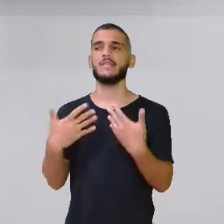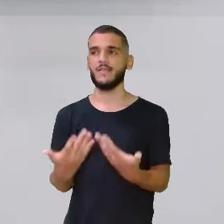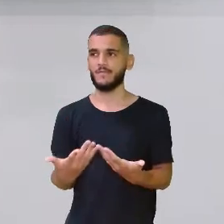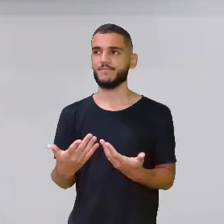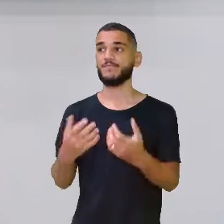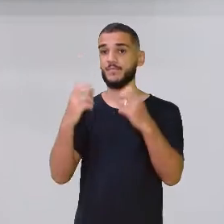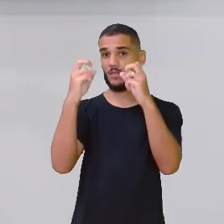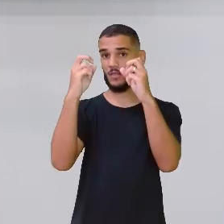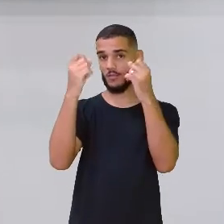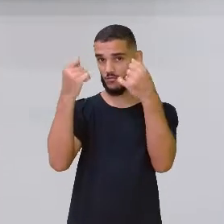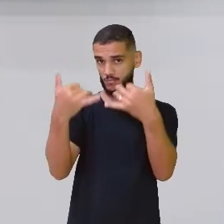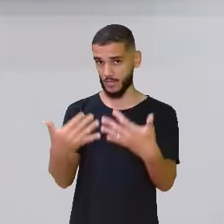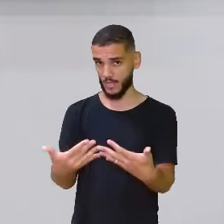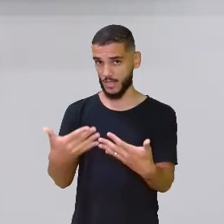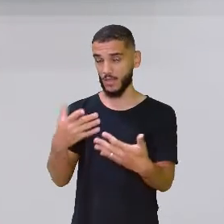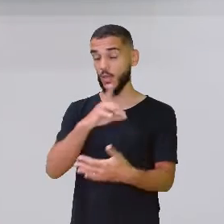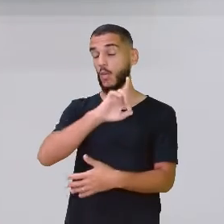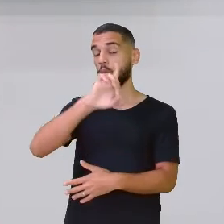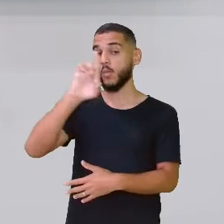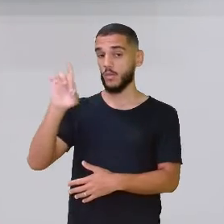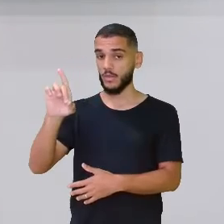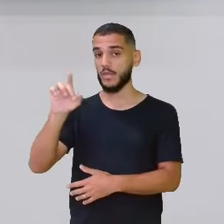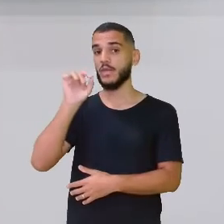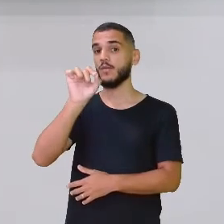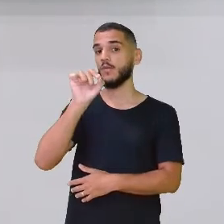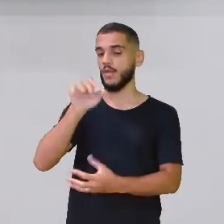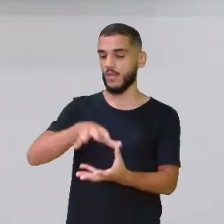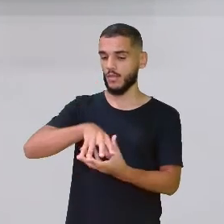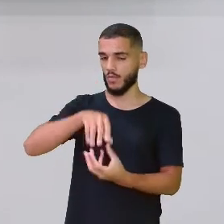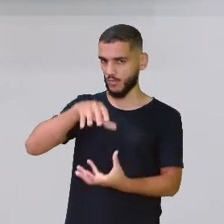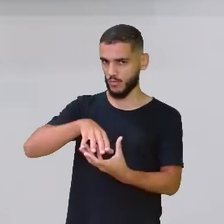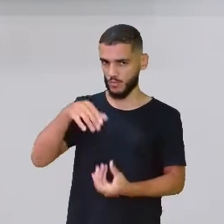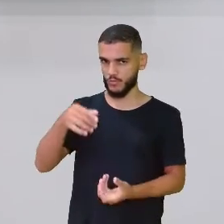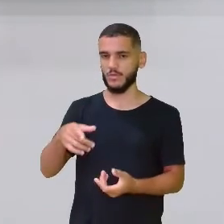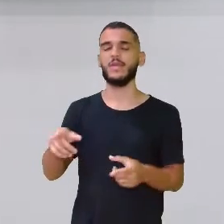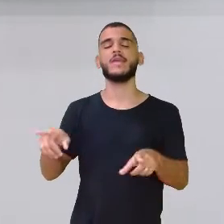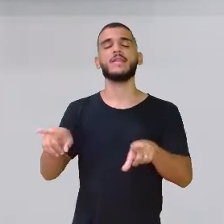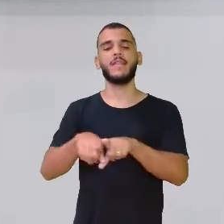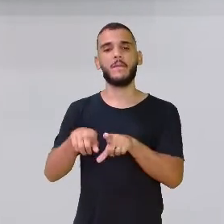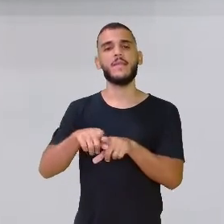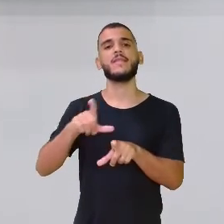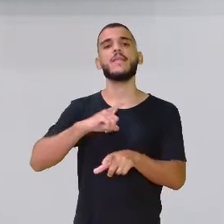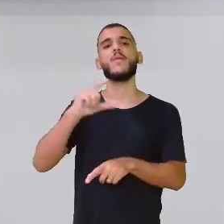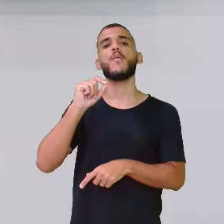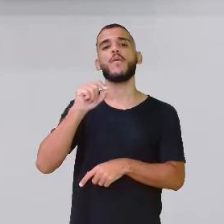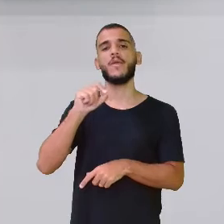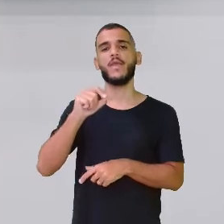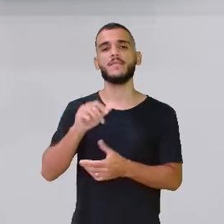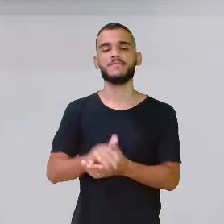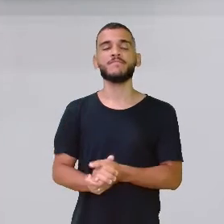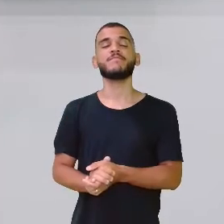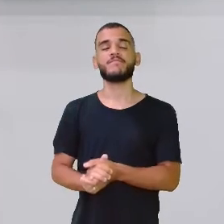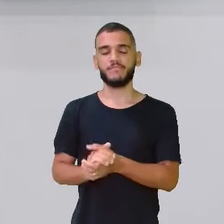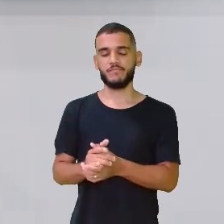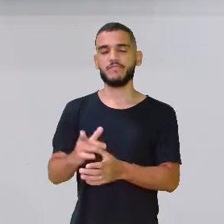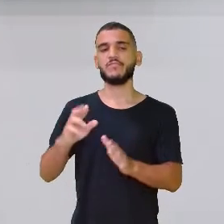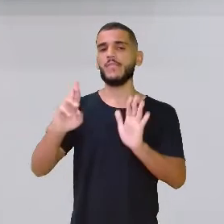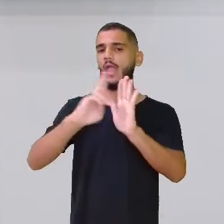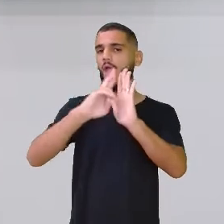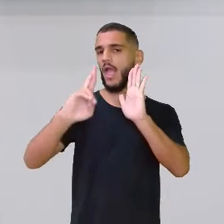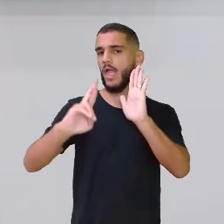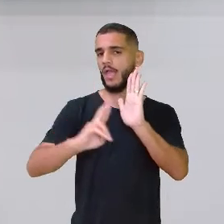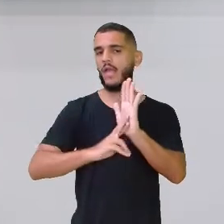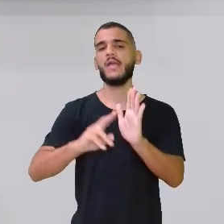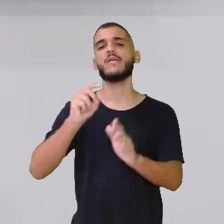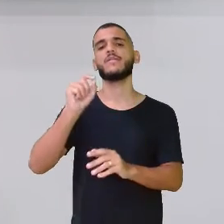Falando do Dia do Idoso, não tem como não mencionar o Estatuto do Idoso. E eu já adianto que no módulo 2 a gente vai se aprofundar